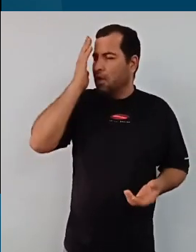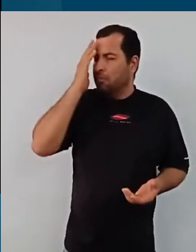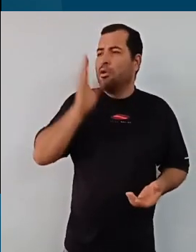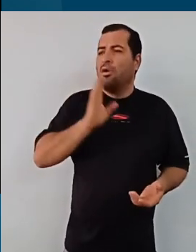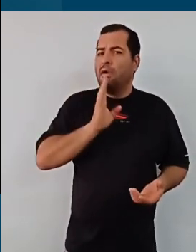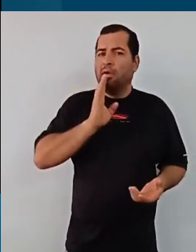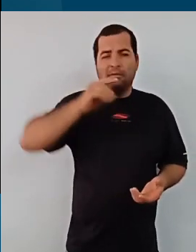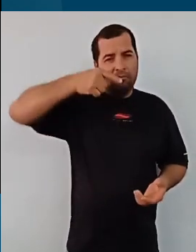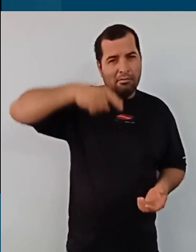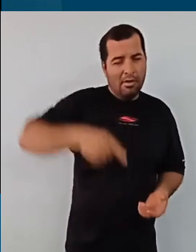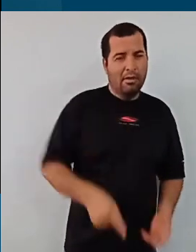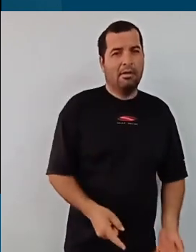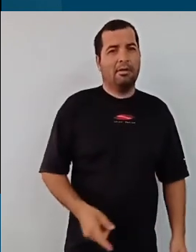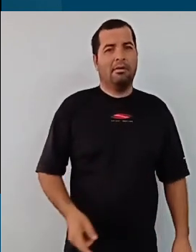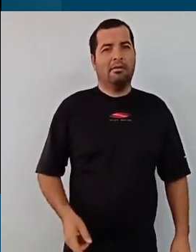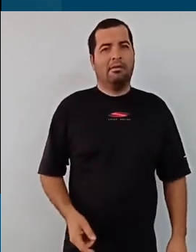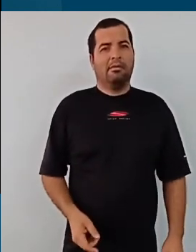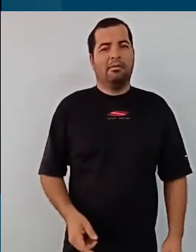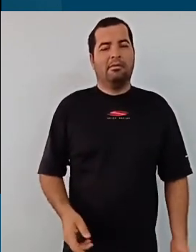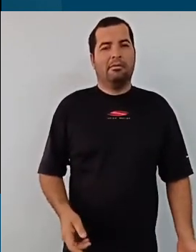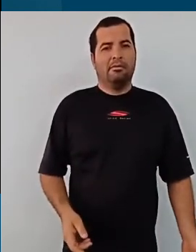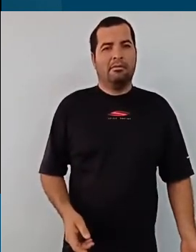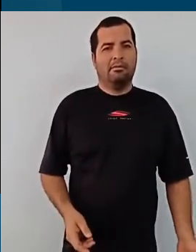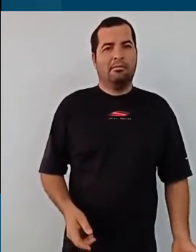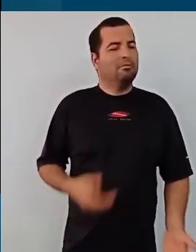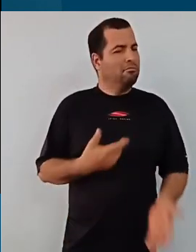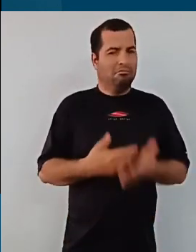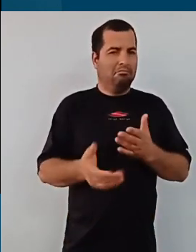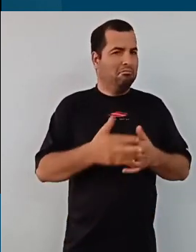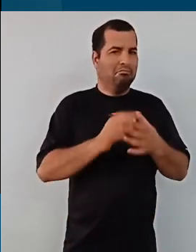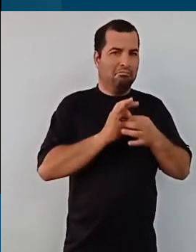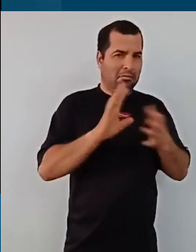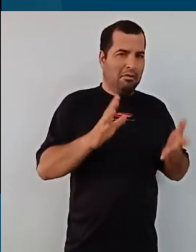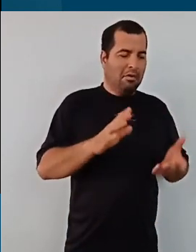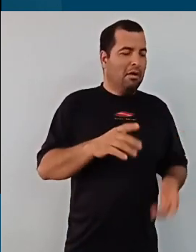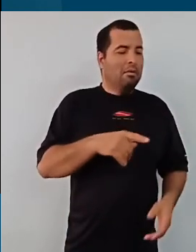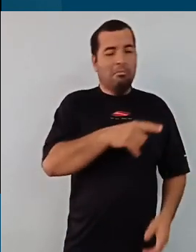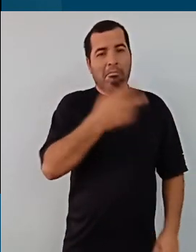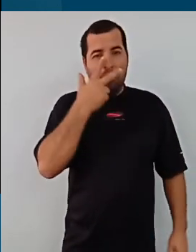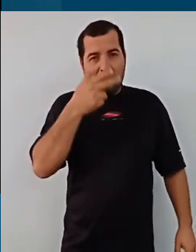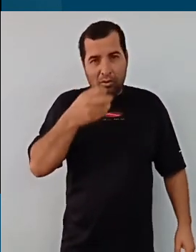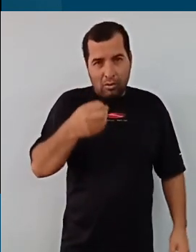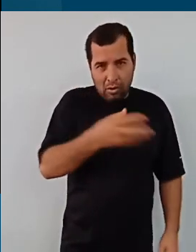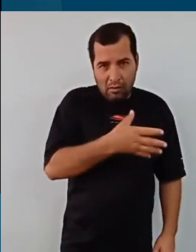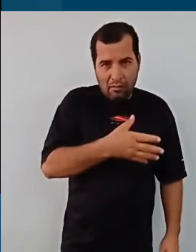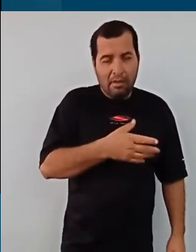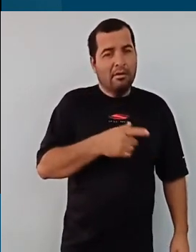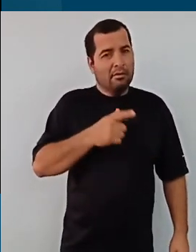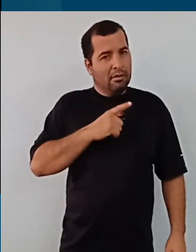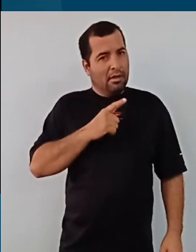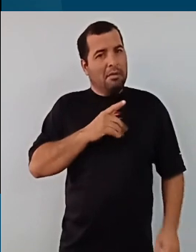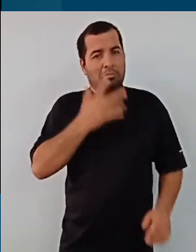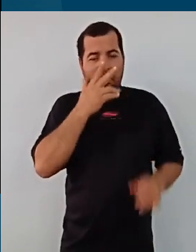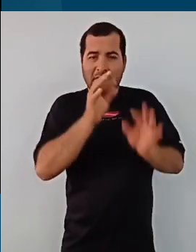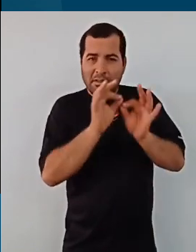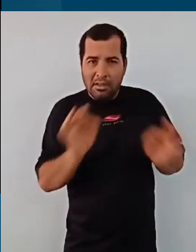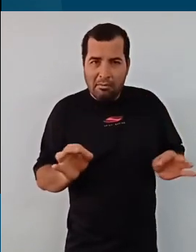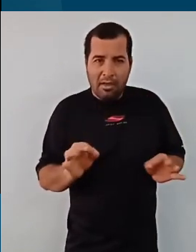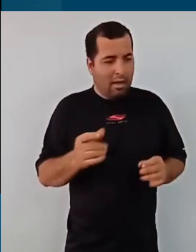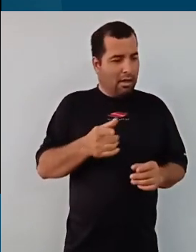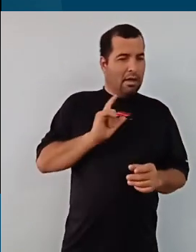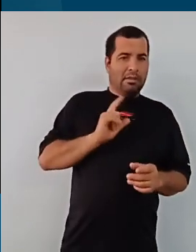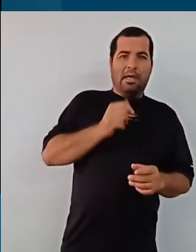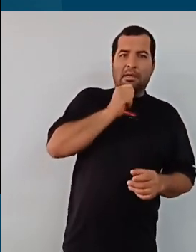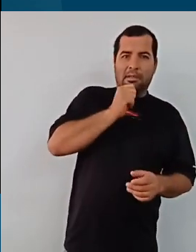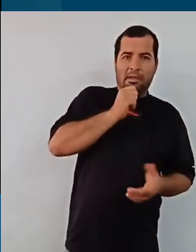Enem, ANA, seja lá for, são, em geral, novas para aquele estudante. pode até ser simples, mas ele não resolveu aquilo